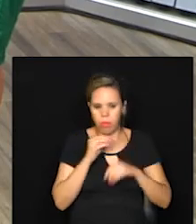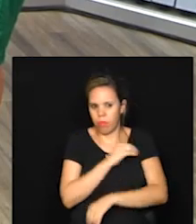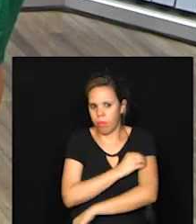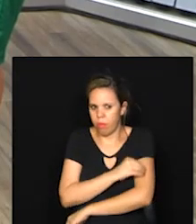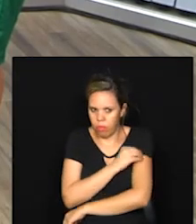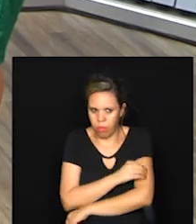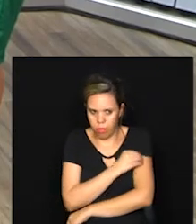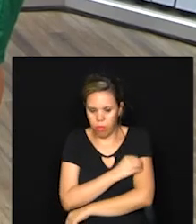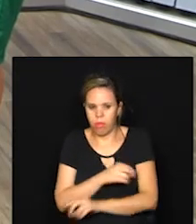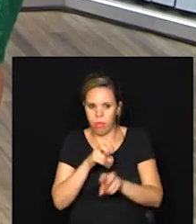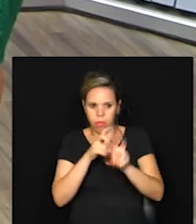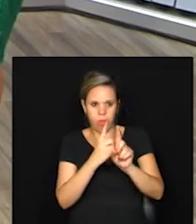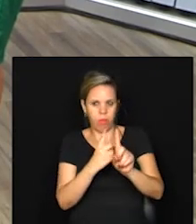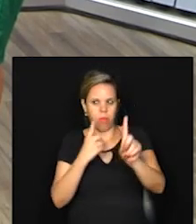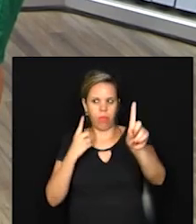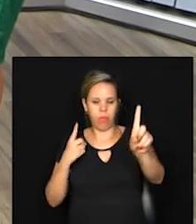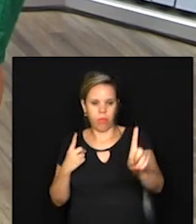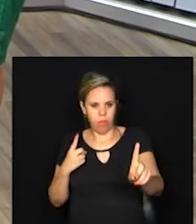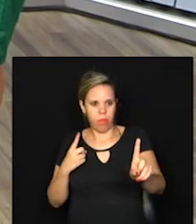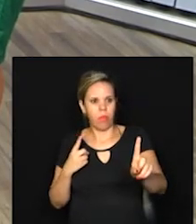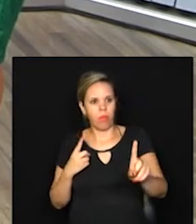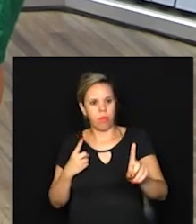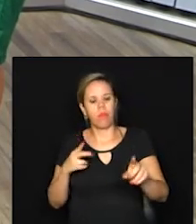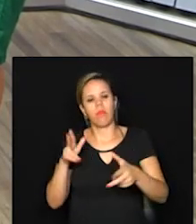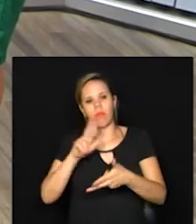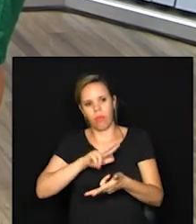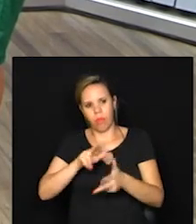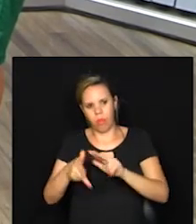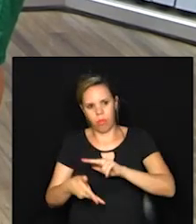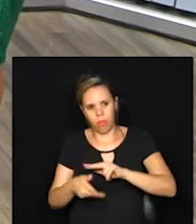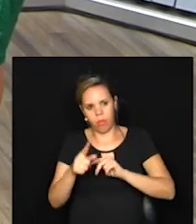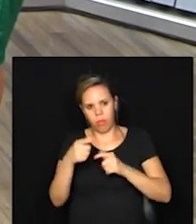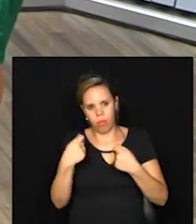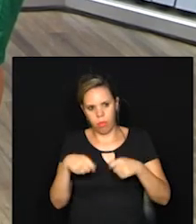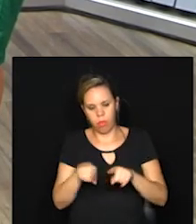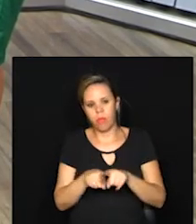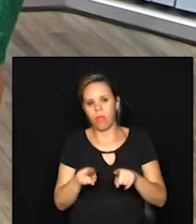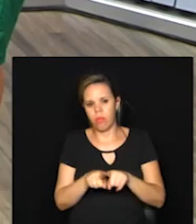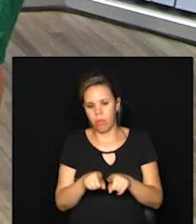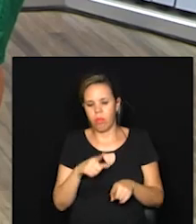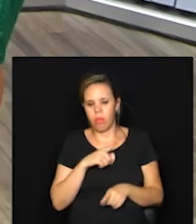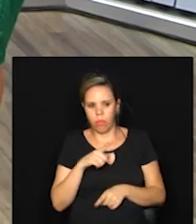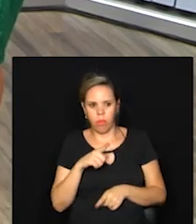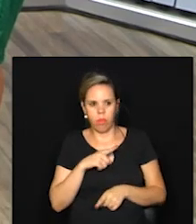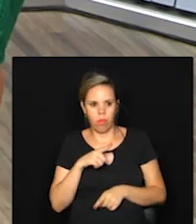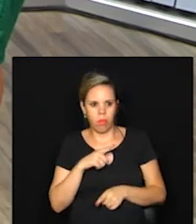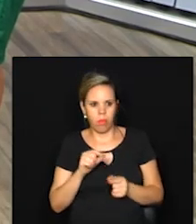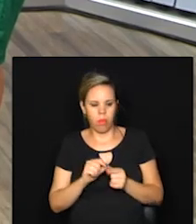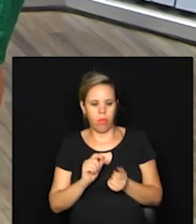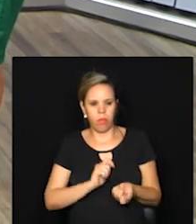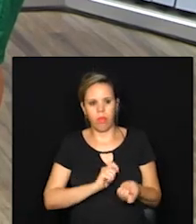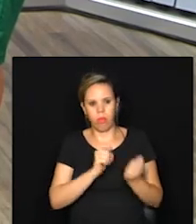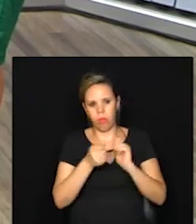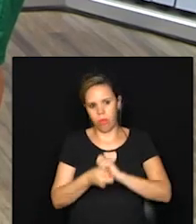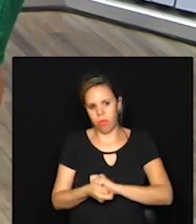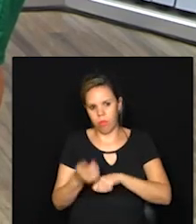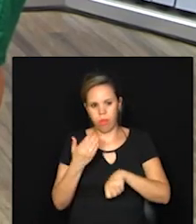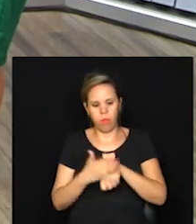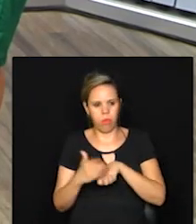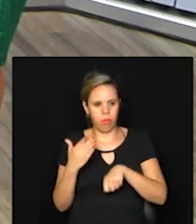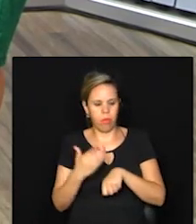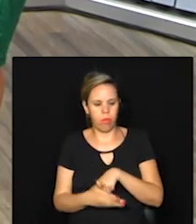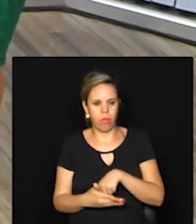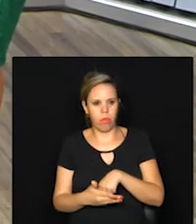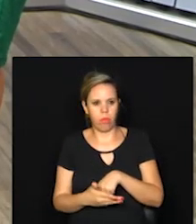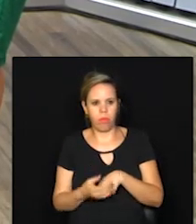gel, distanciamento. Mesmo em artes marciais, você precisa ter o distanciamento, então você vai adaptar o seu treinamento e a